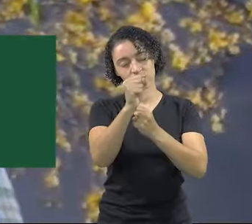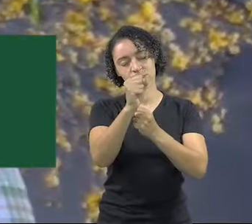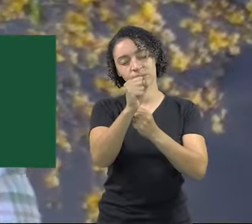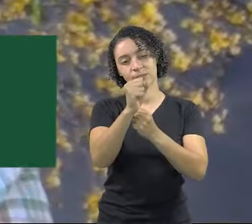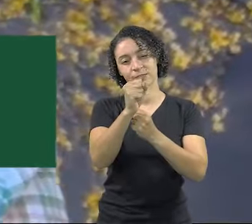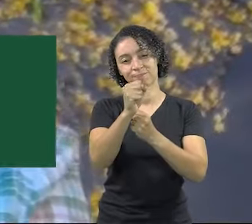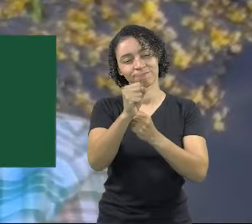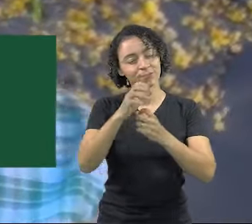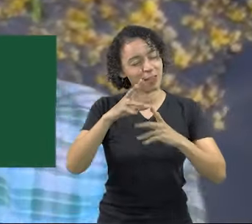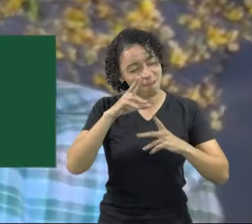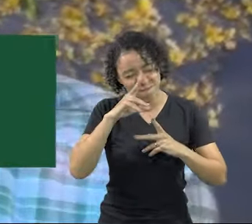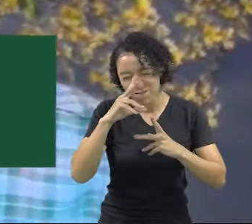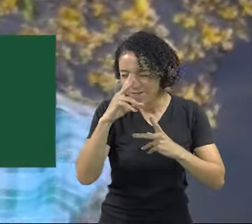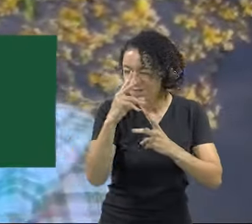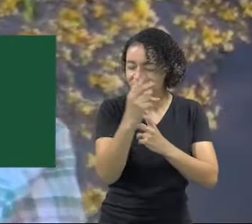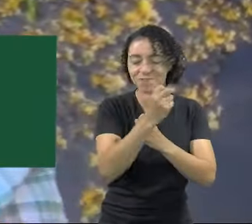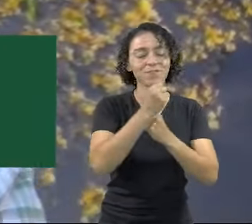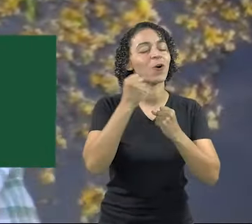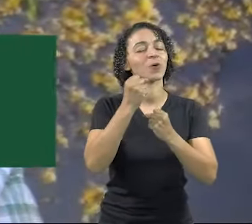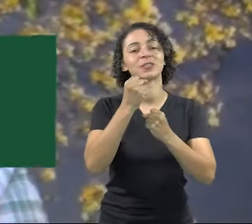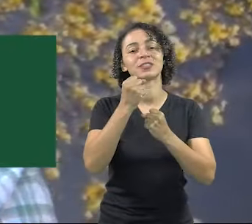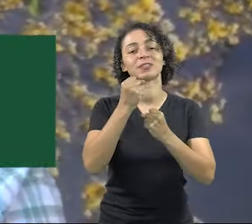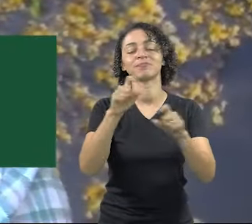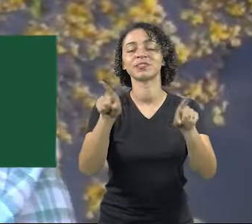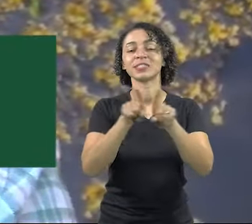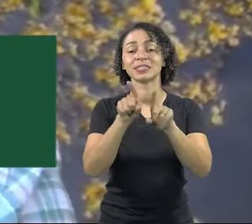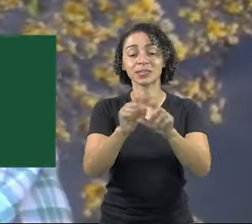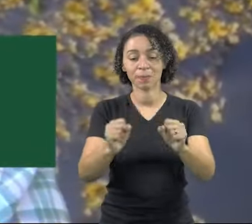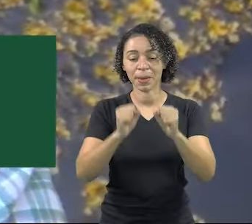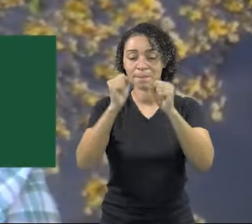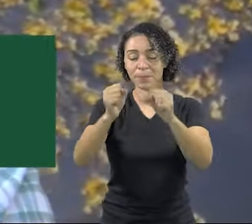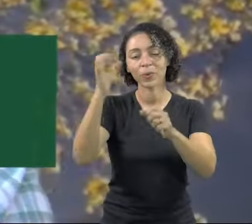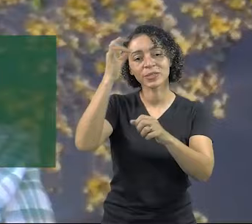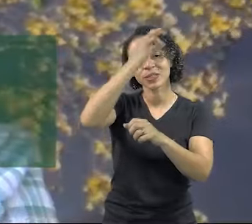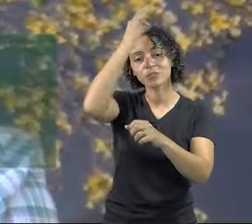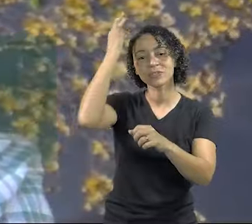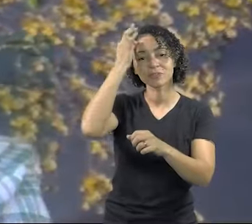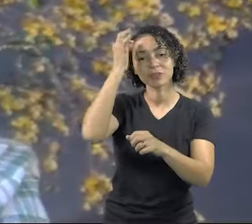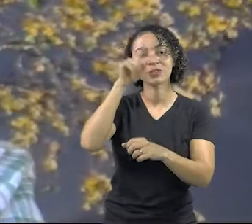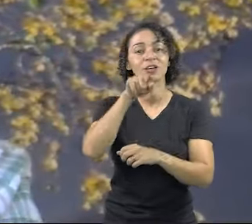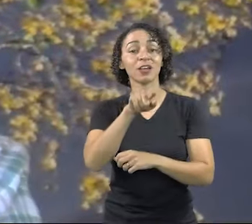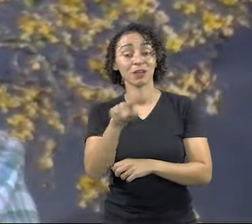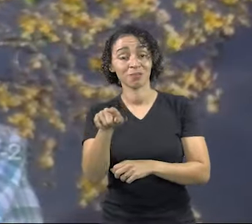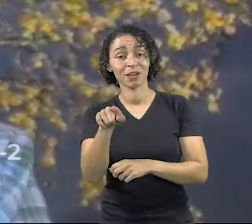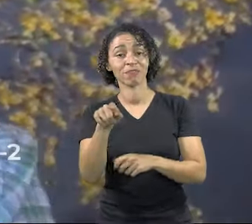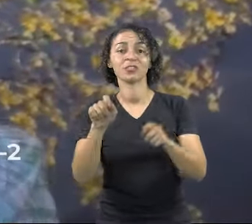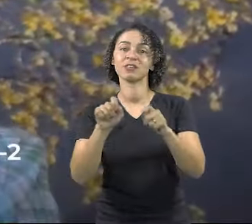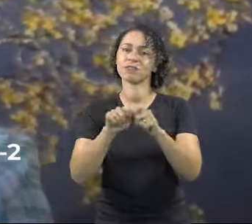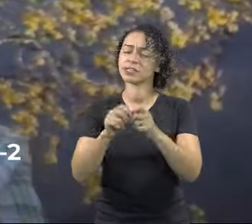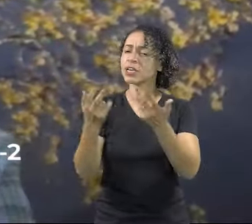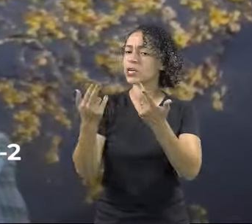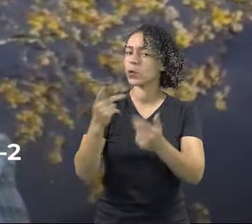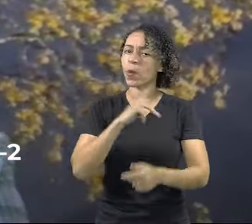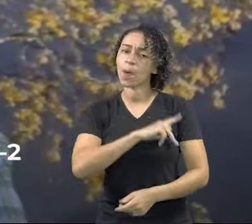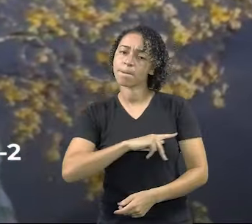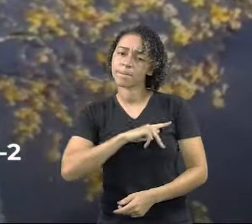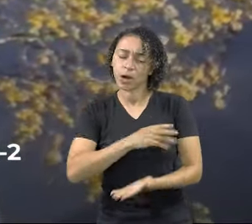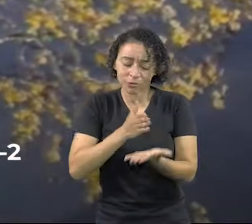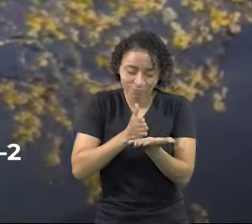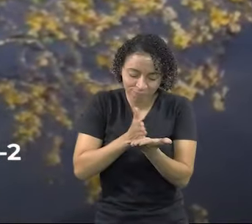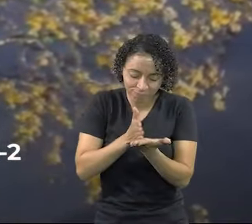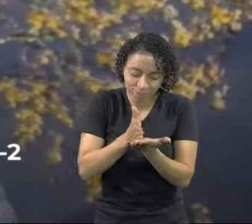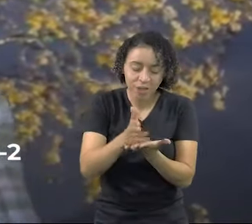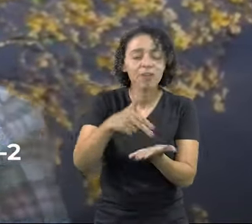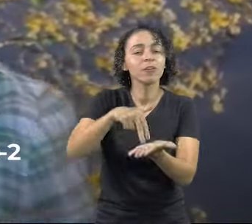forças muita força mas acima de tudo o poder do Espírito Santo para você fazer como o apóstolo Paulo